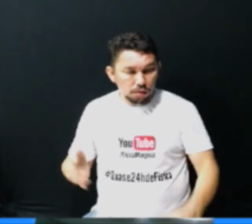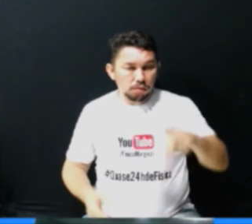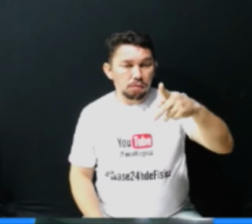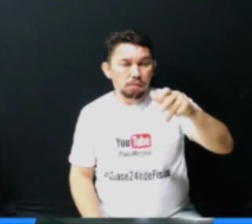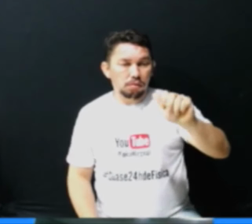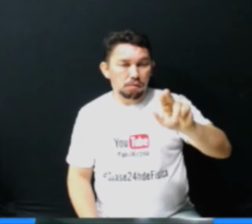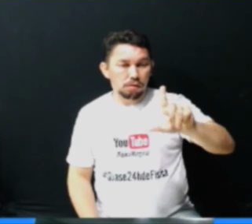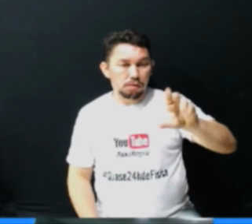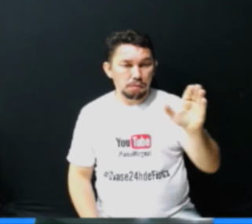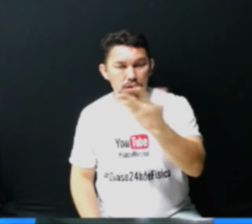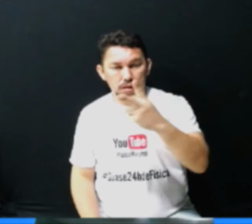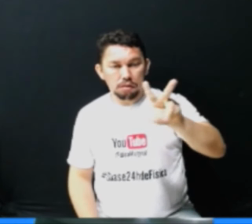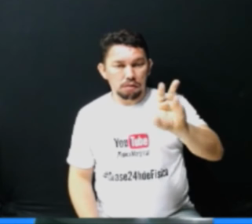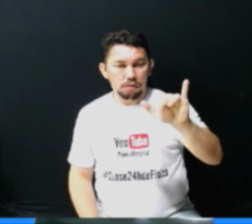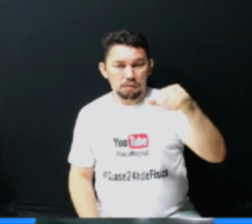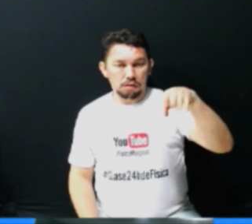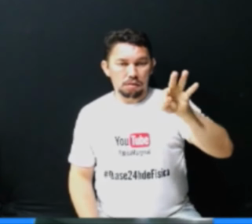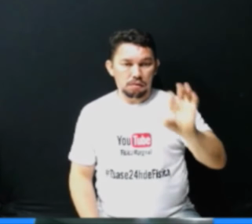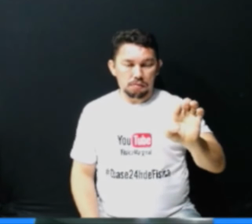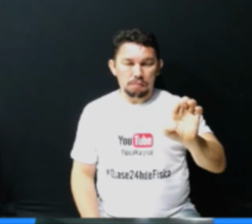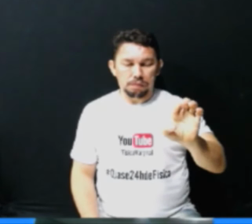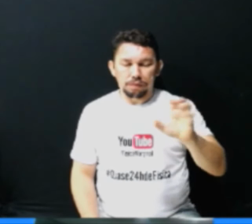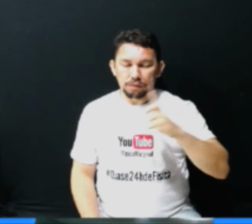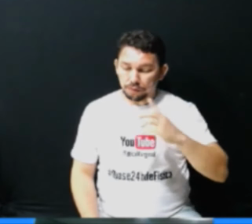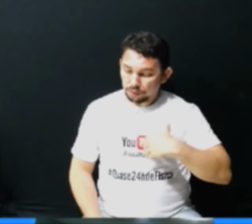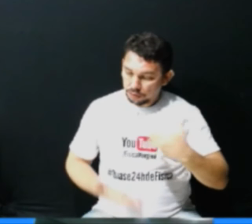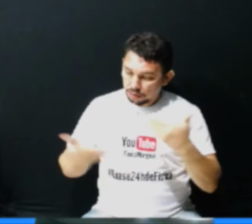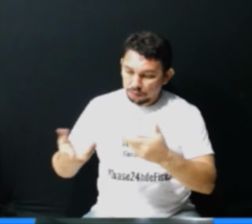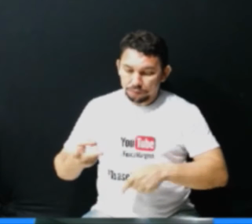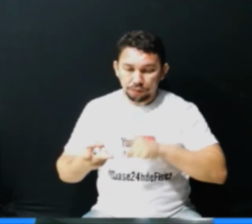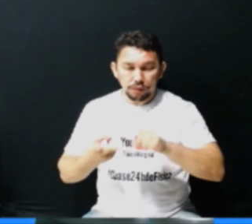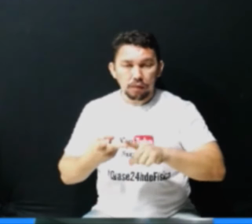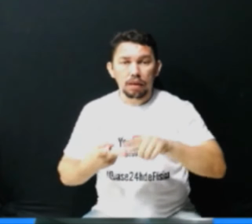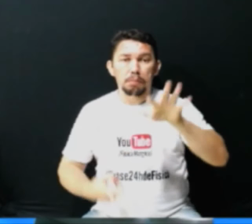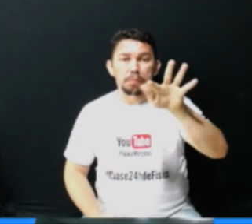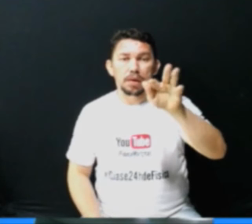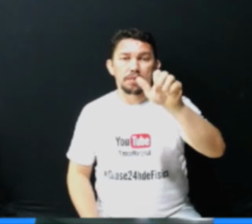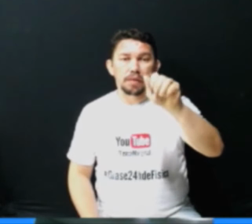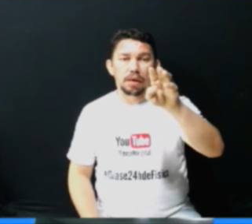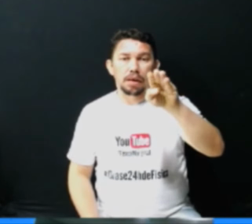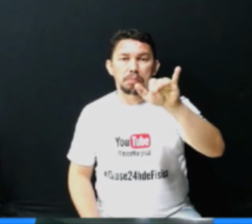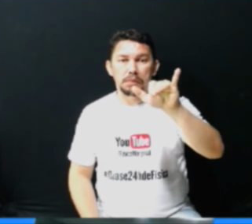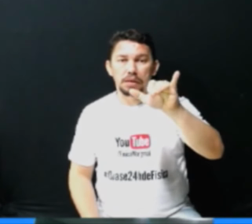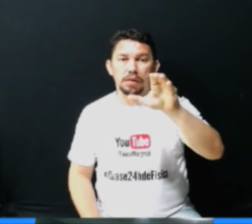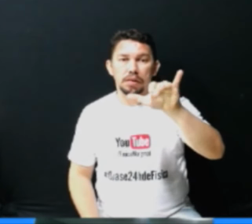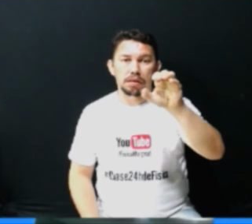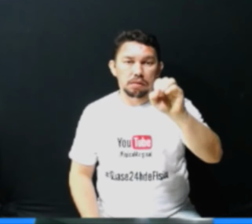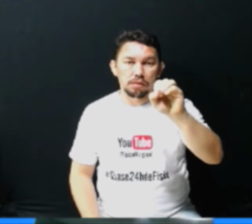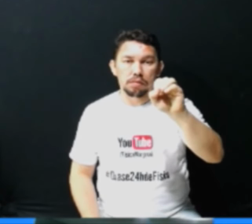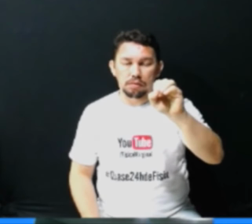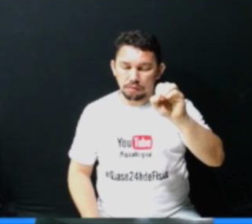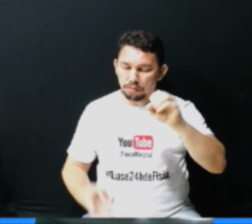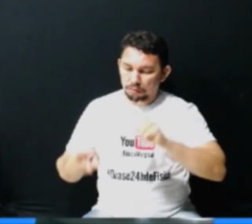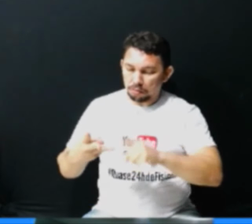essa. Fora que num determinado momento eu recebo um convite dele, do Fabrício, já contei essa história aqui, para a gente fazer